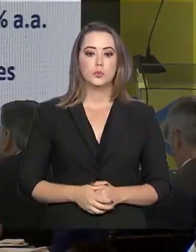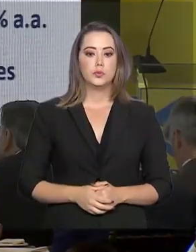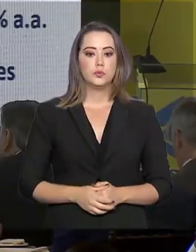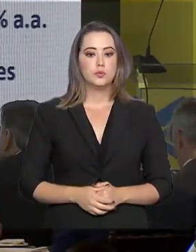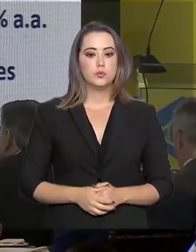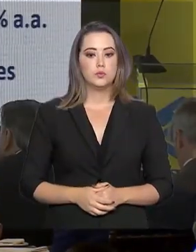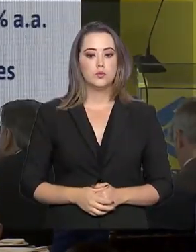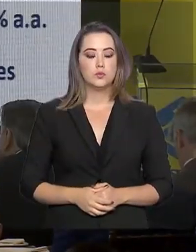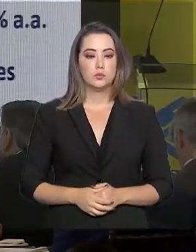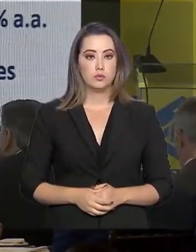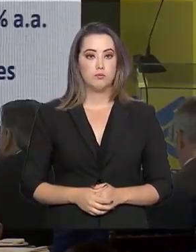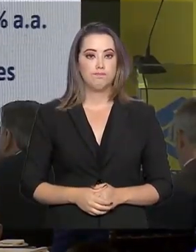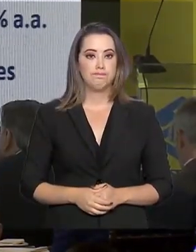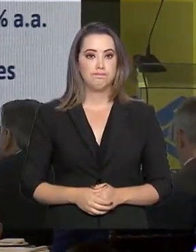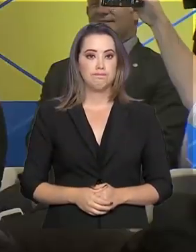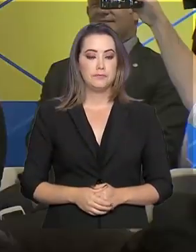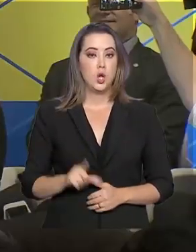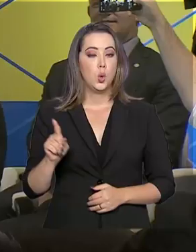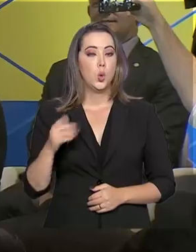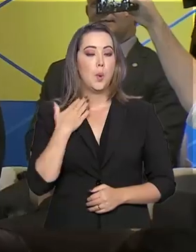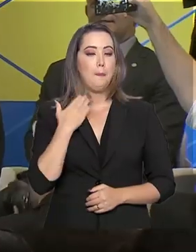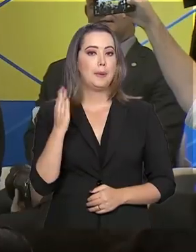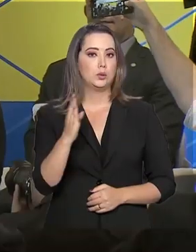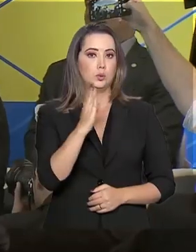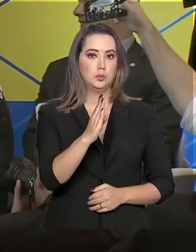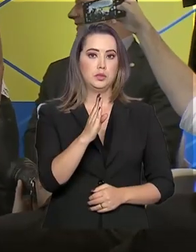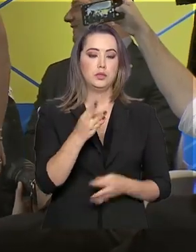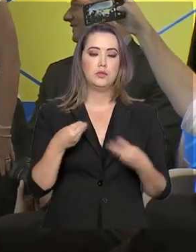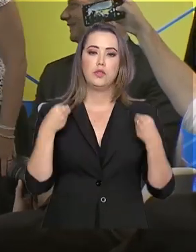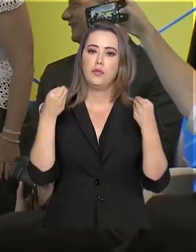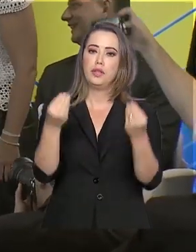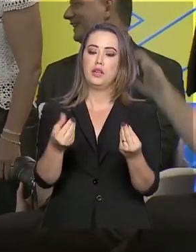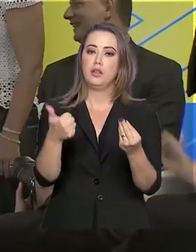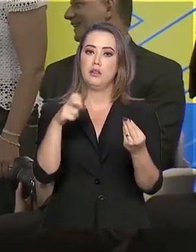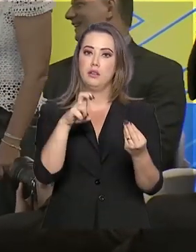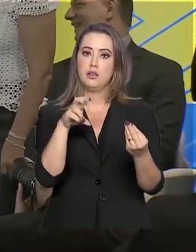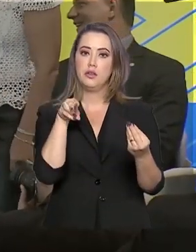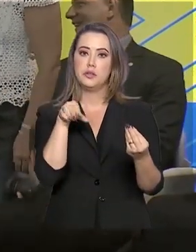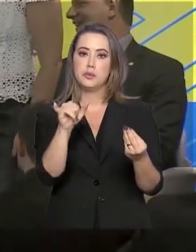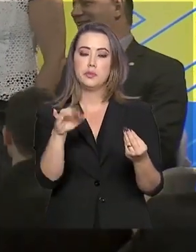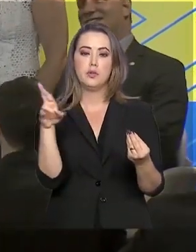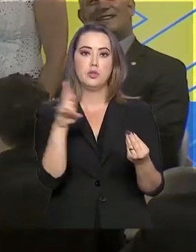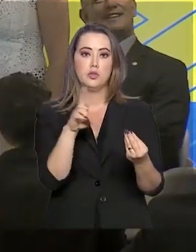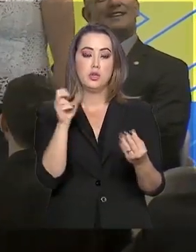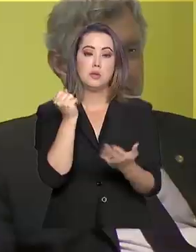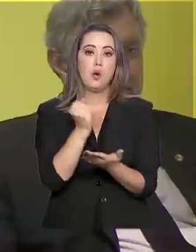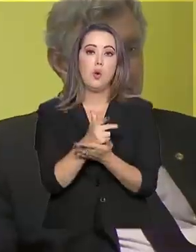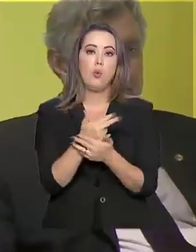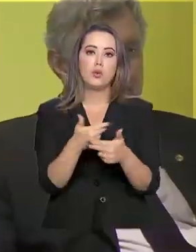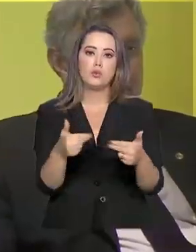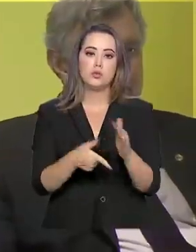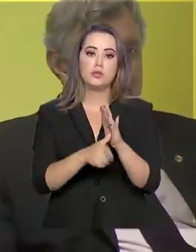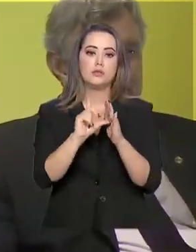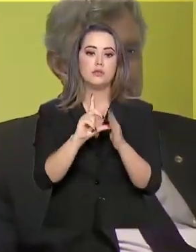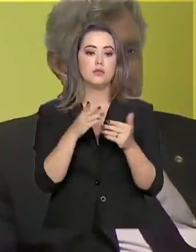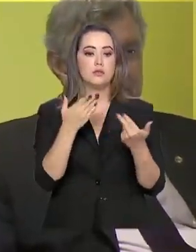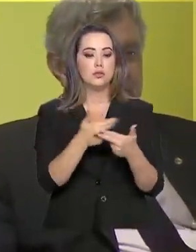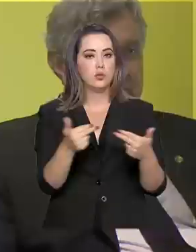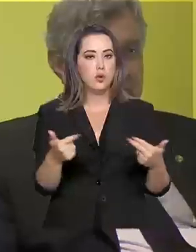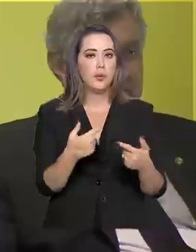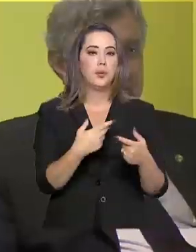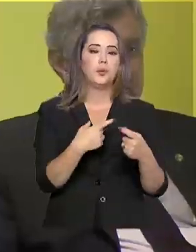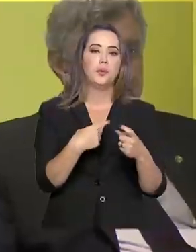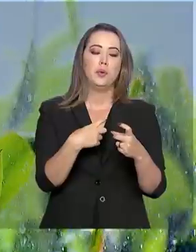O Banco do Brasil vai disponibilizar 15 bilhões de reais para a compra antecipada de insumos, como